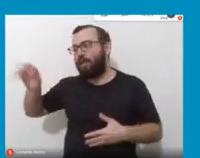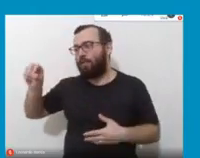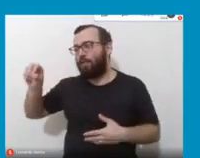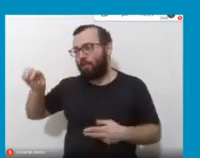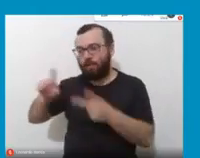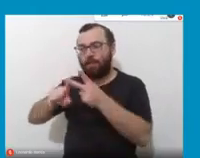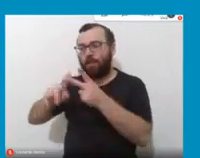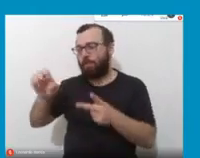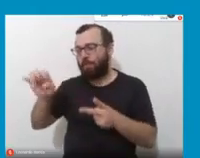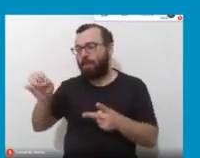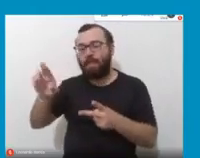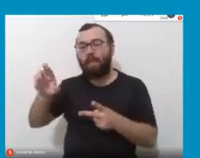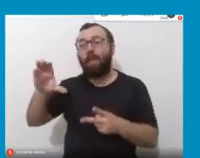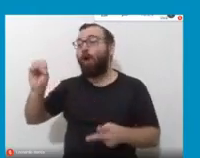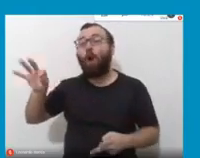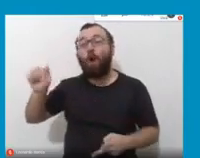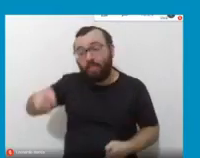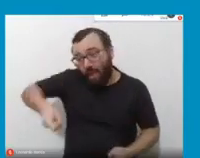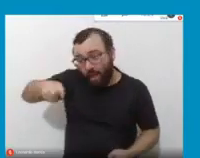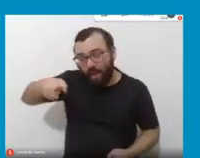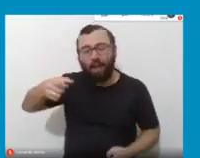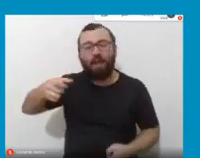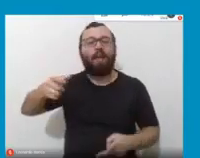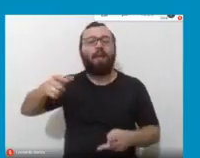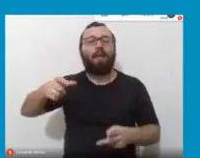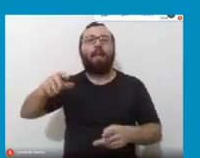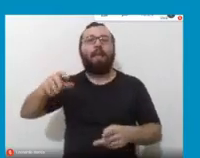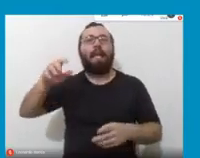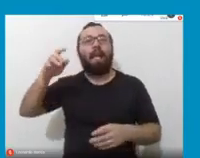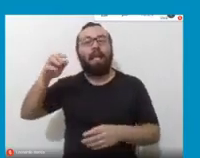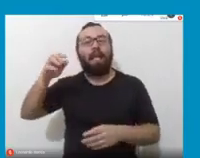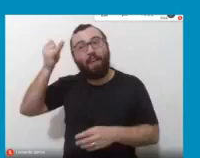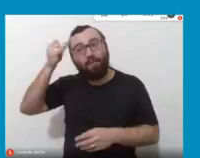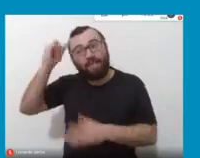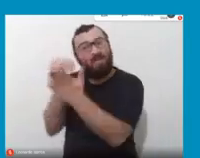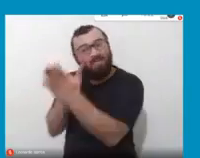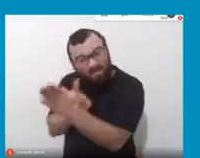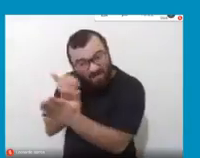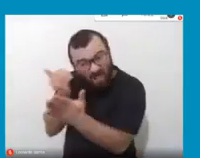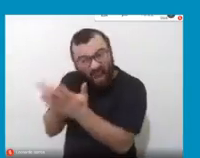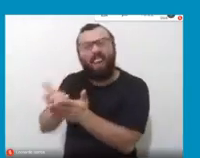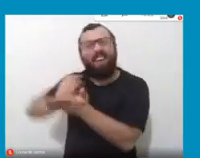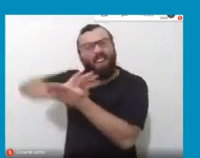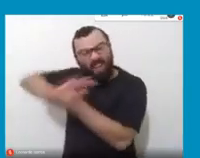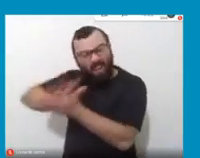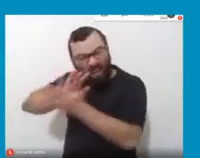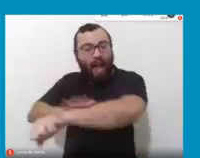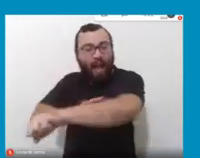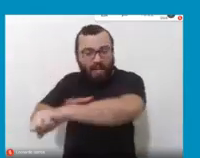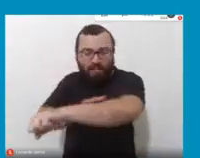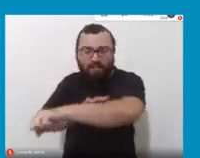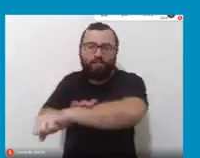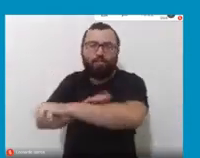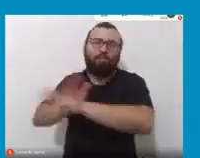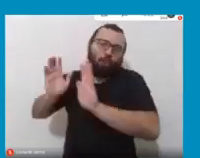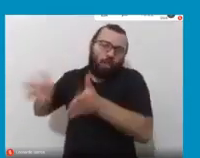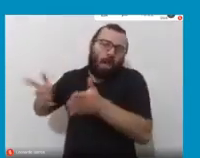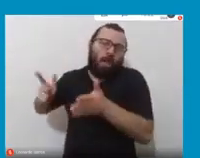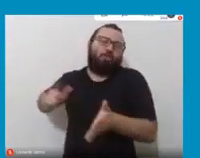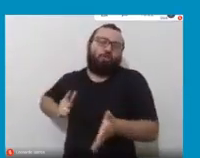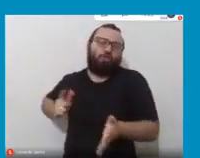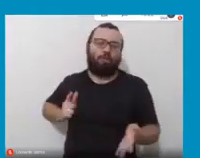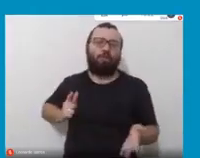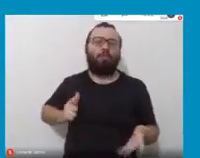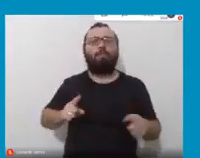que as cotas não racializem mais ainda, não é, o que já é por demais racializado. Mas,